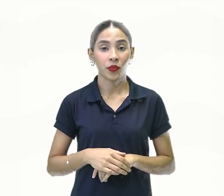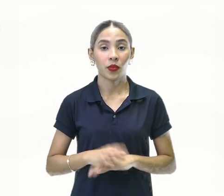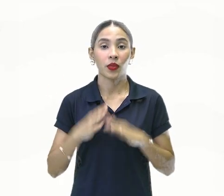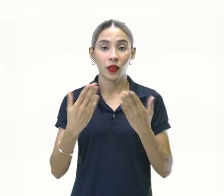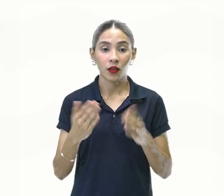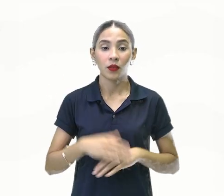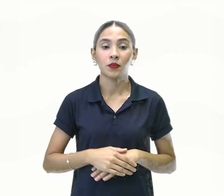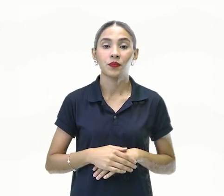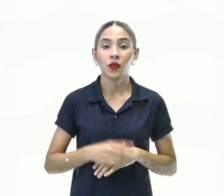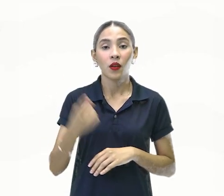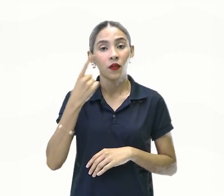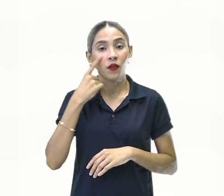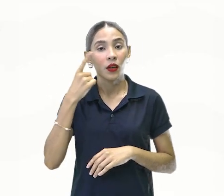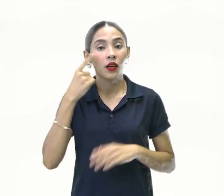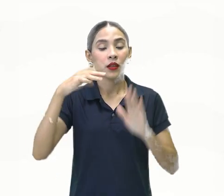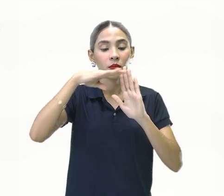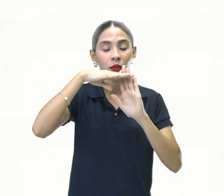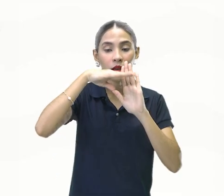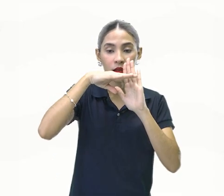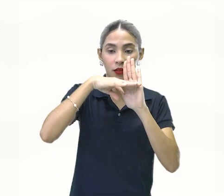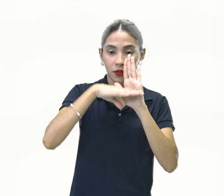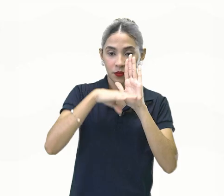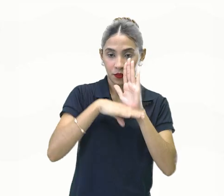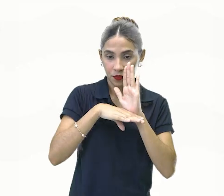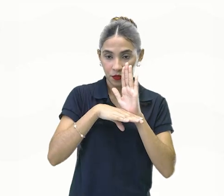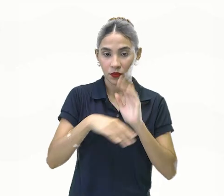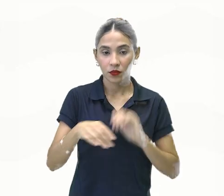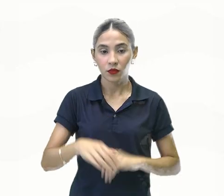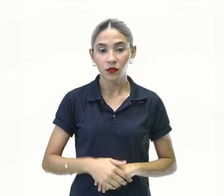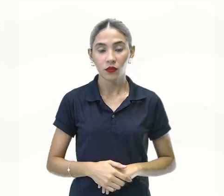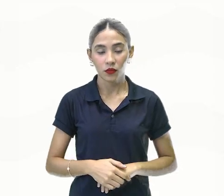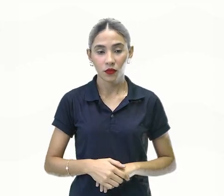Consulte, né, seu manual ali, né,